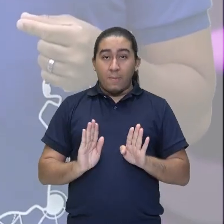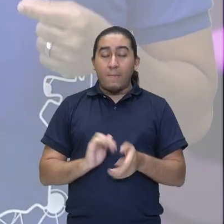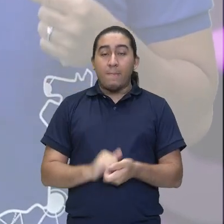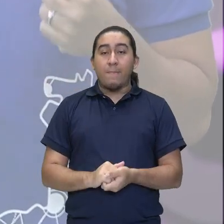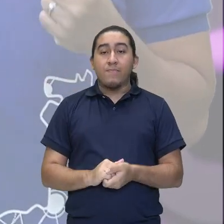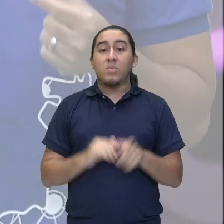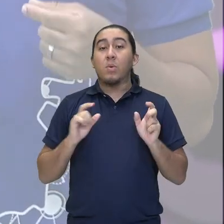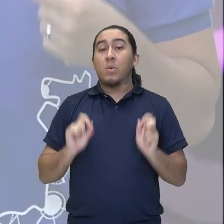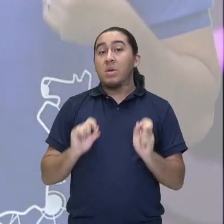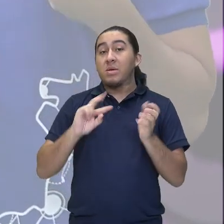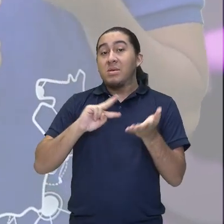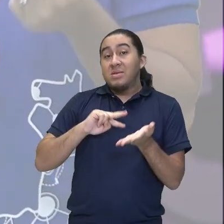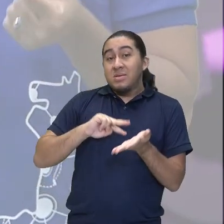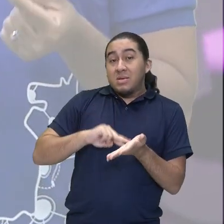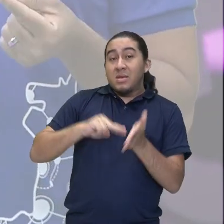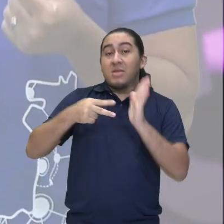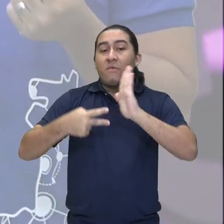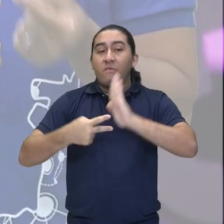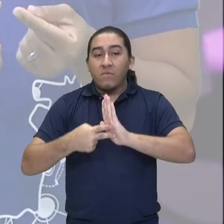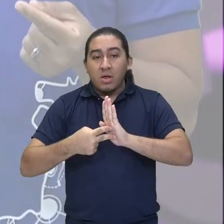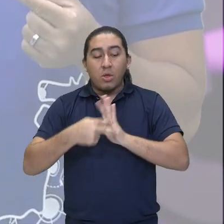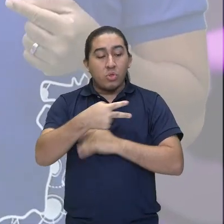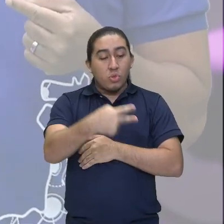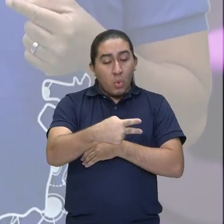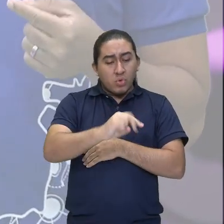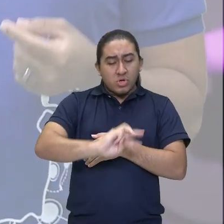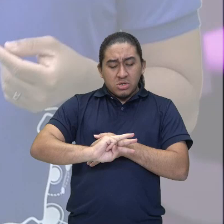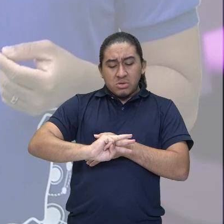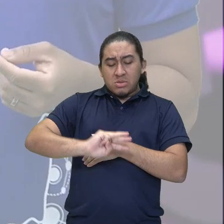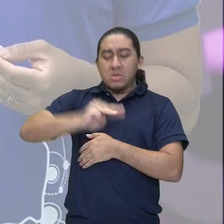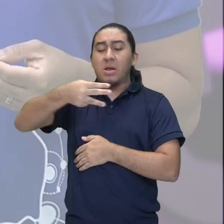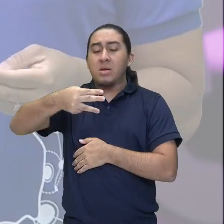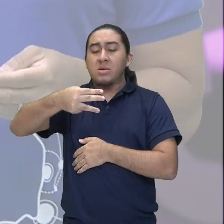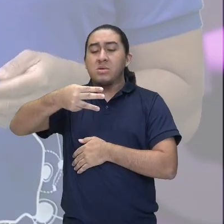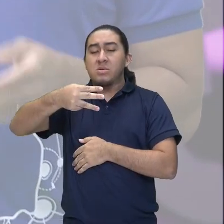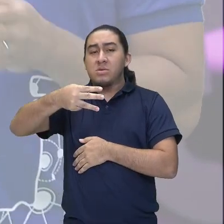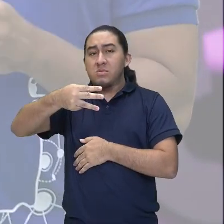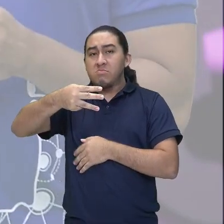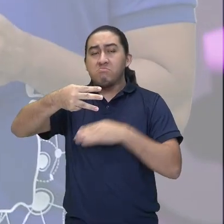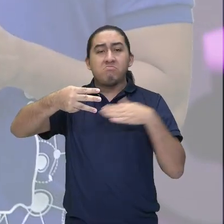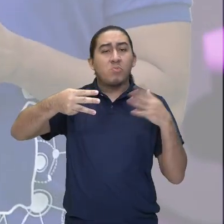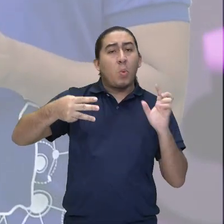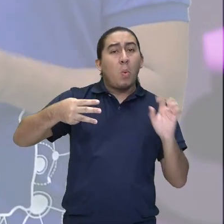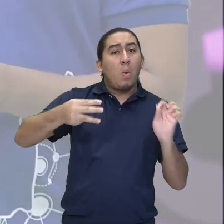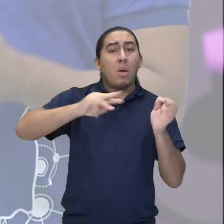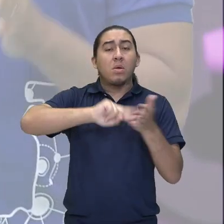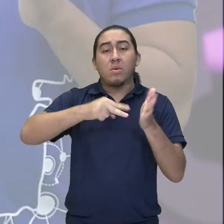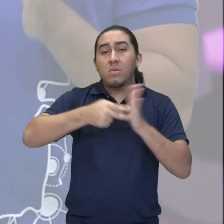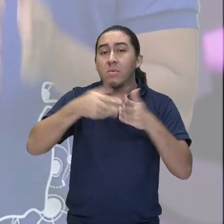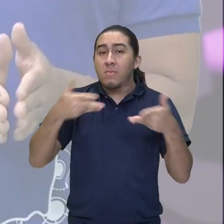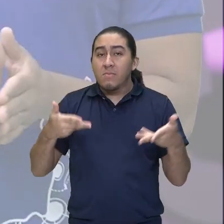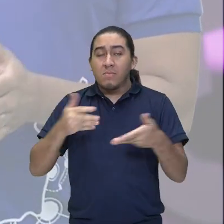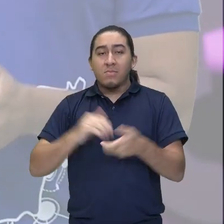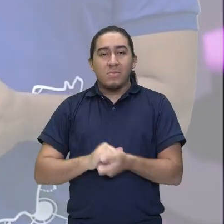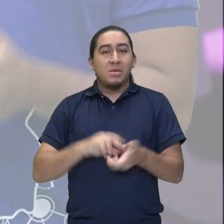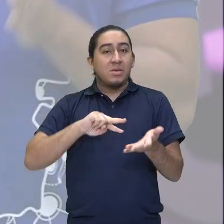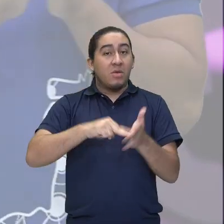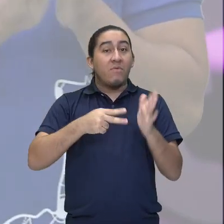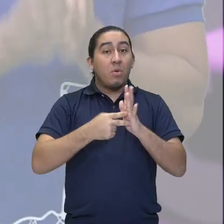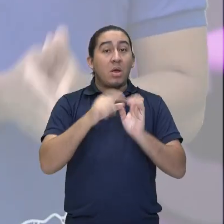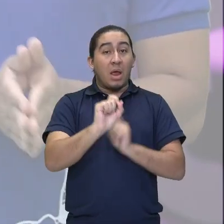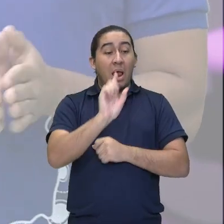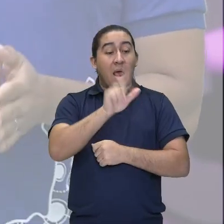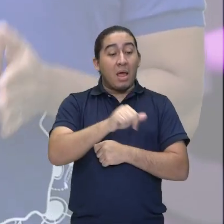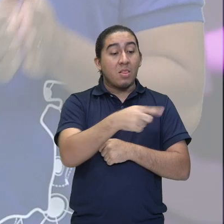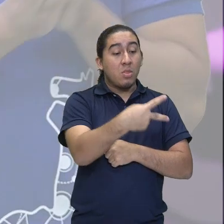que significa 2 ao cubo, ou 2 elevado à terceira potência? Significa que eu vou multiplicar 2